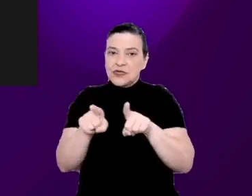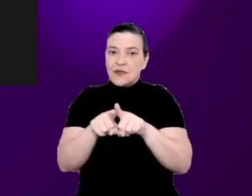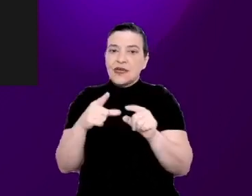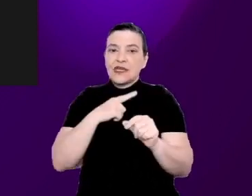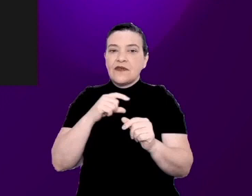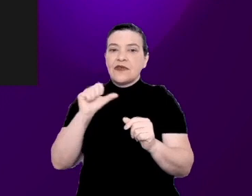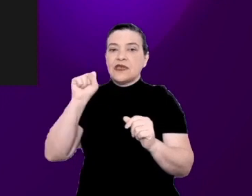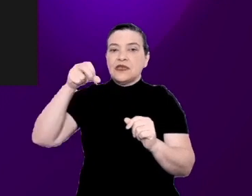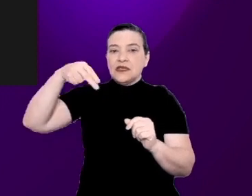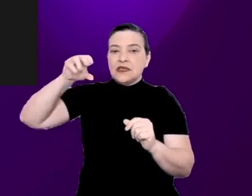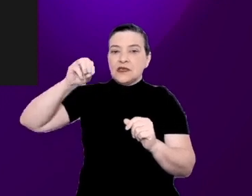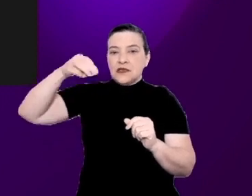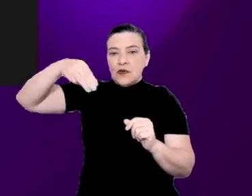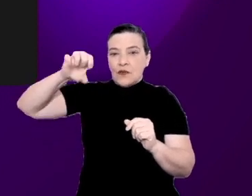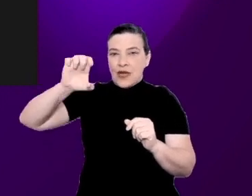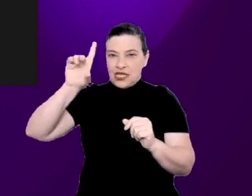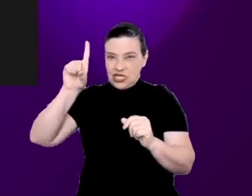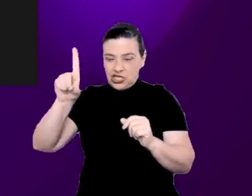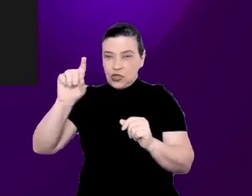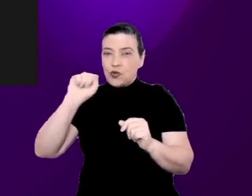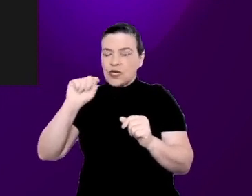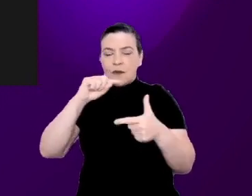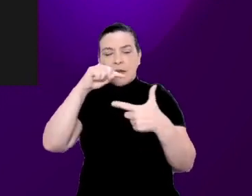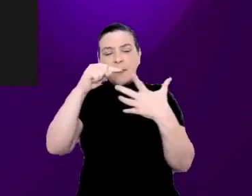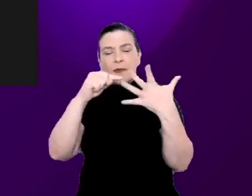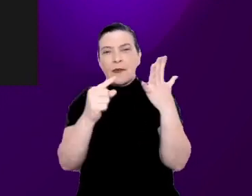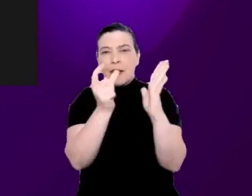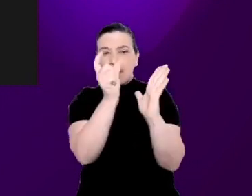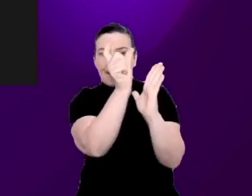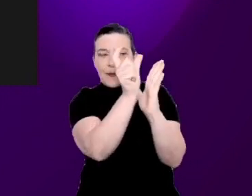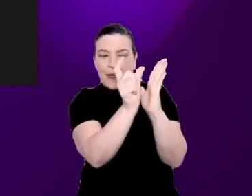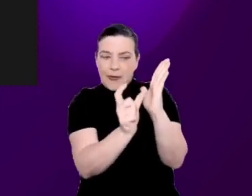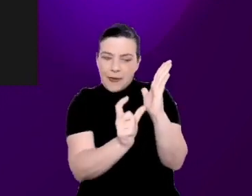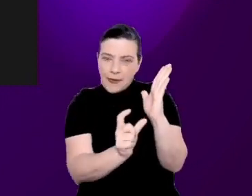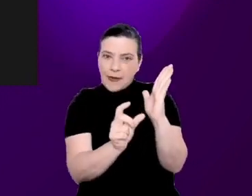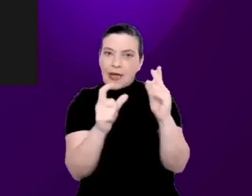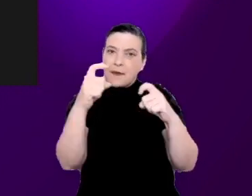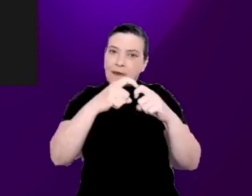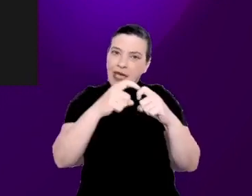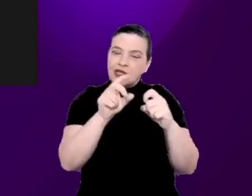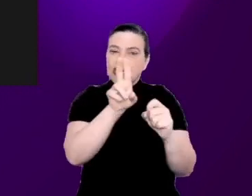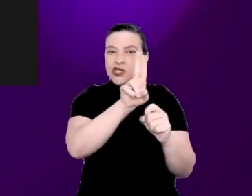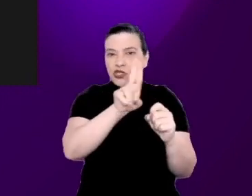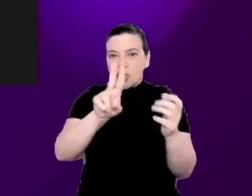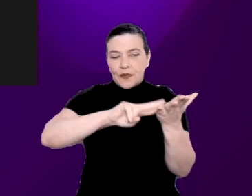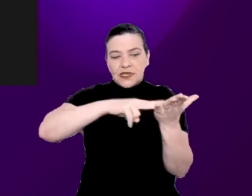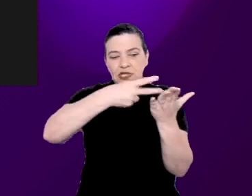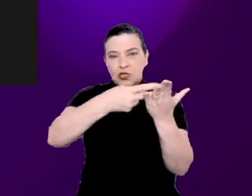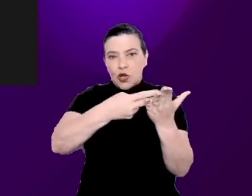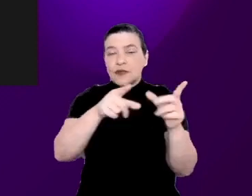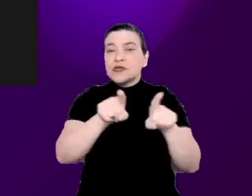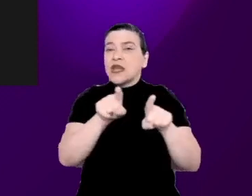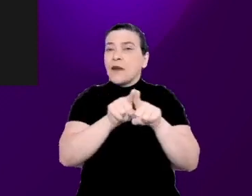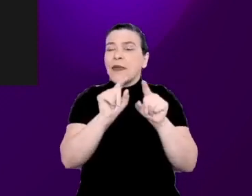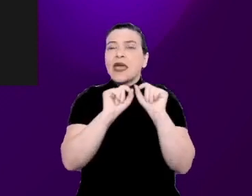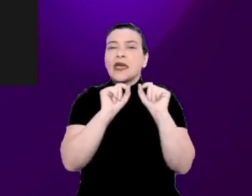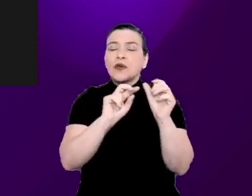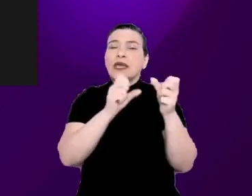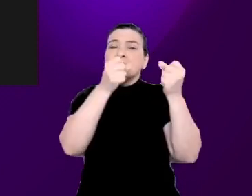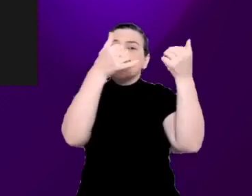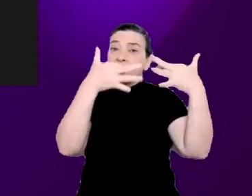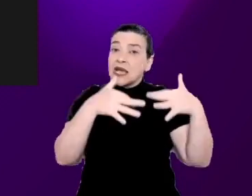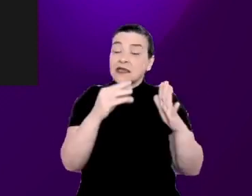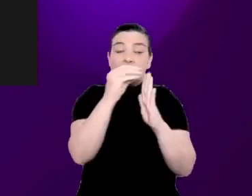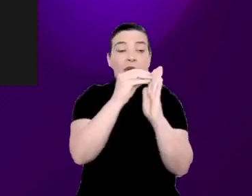que é uma coleção de termos médicos, nomes, sinônimos e definições que são usadas em